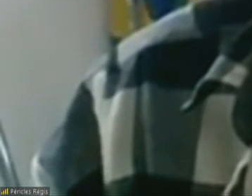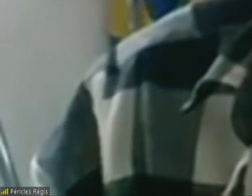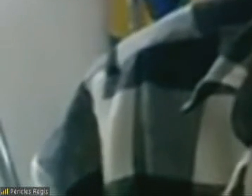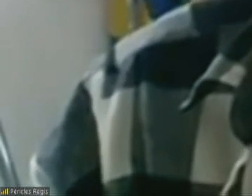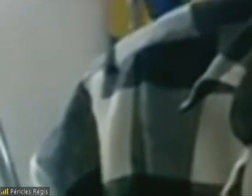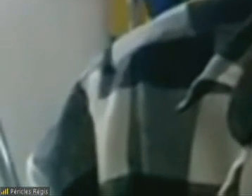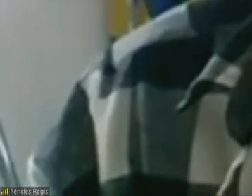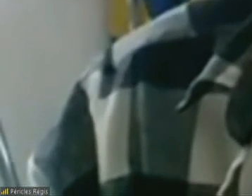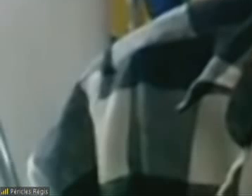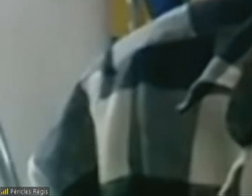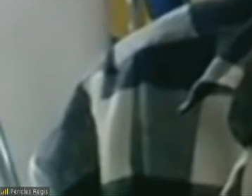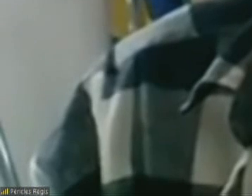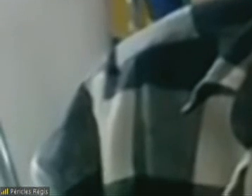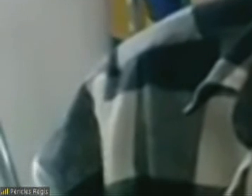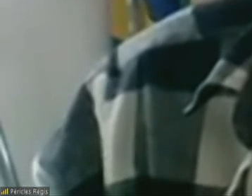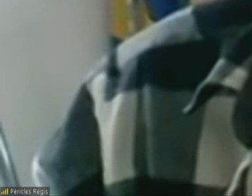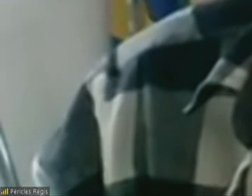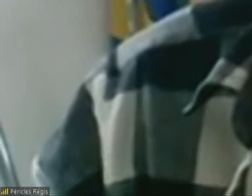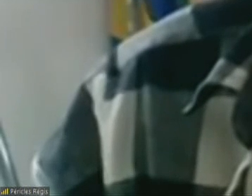isso através